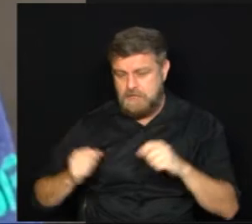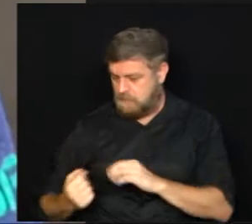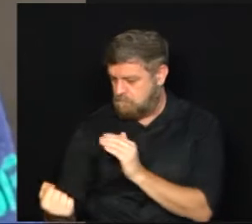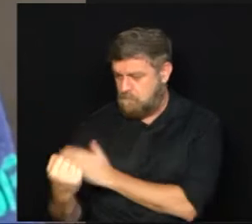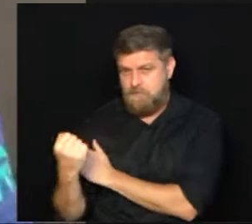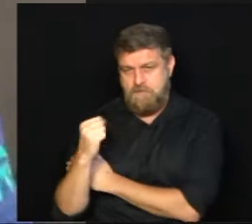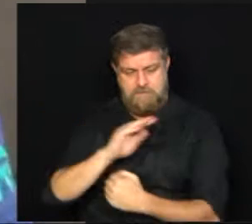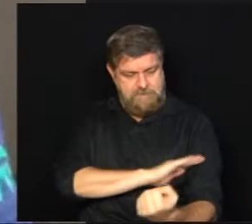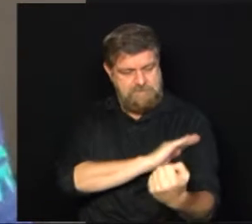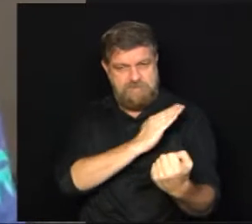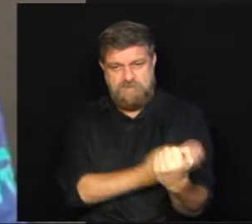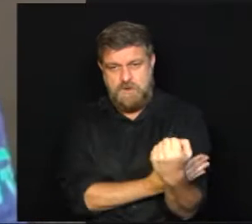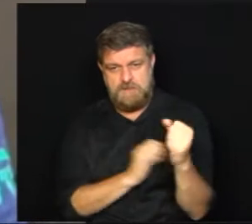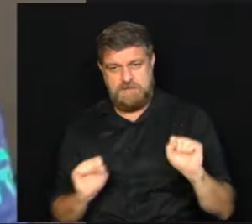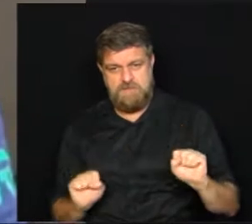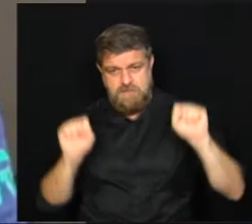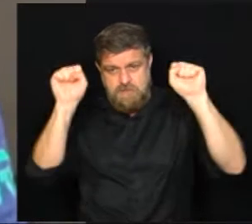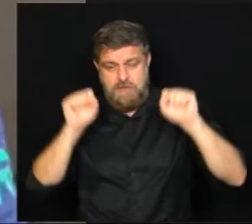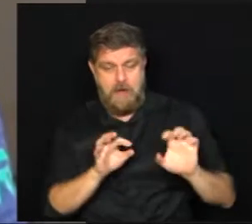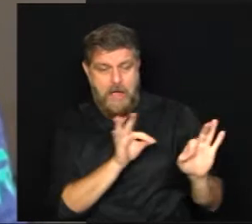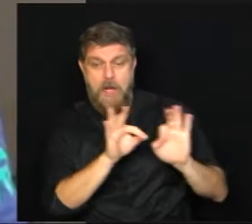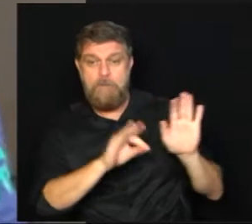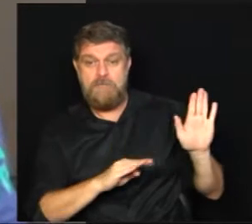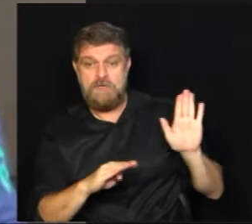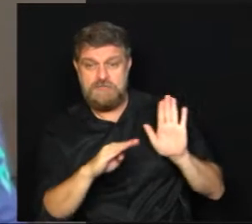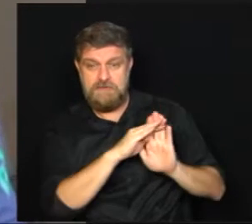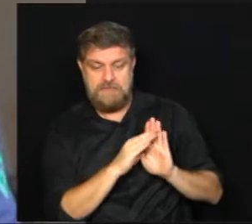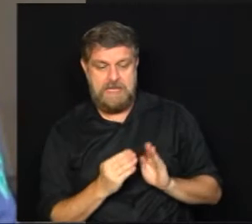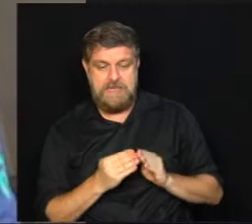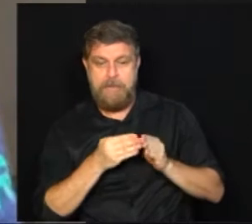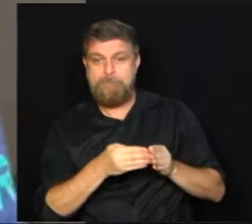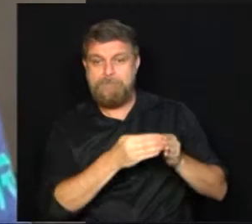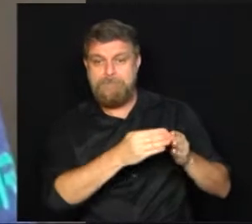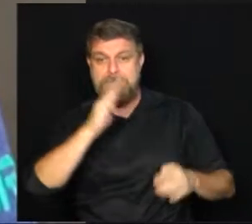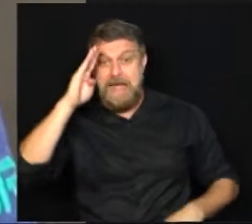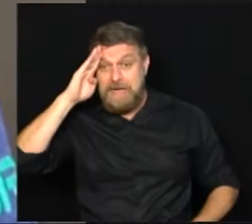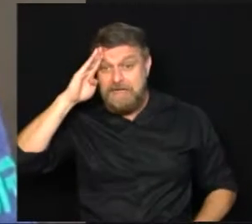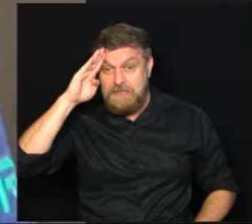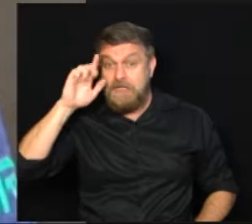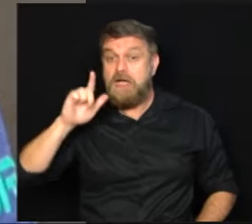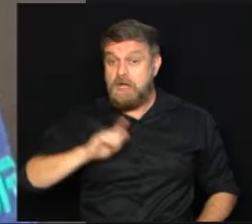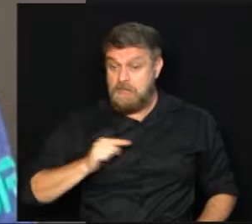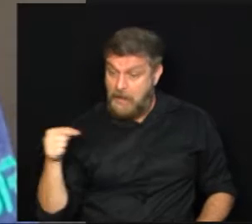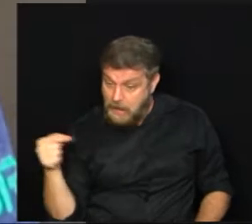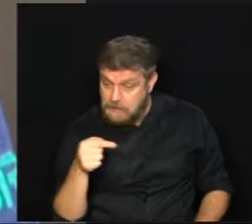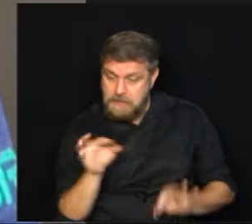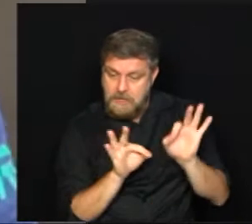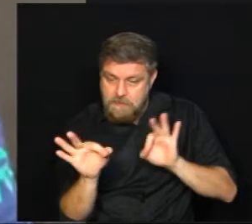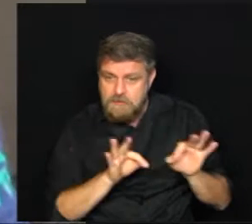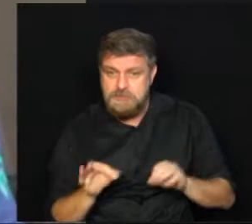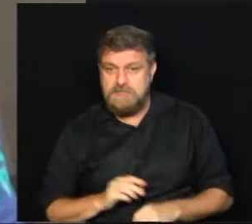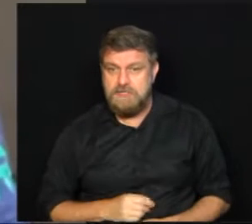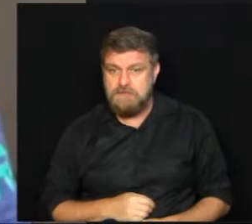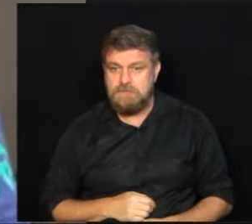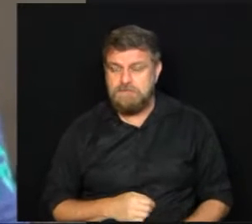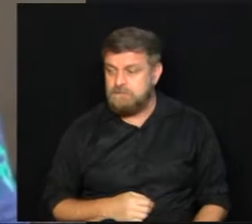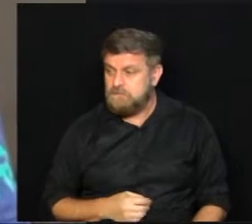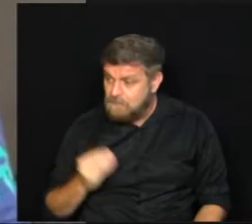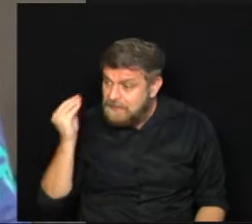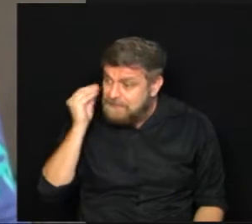fortes, tem um projeto na Marinha que está ingressando atletas novos. E por que vocês não